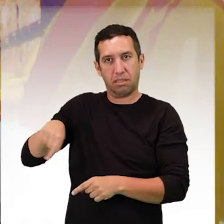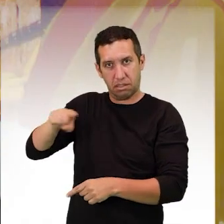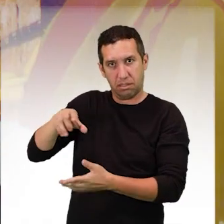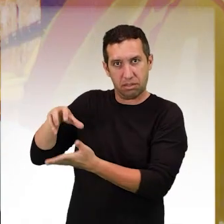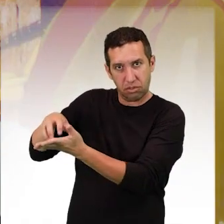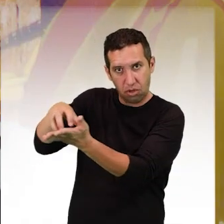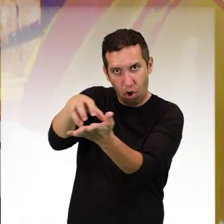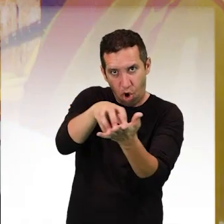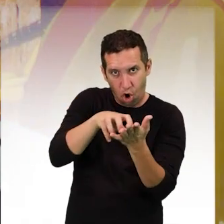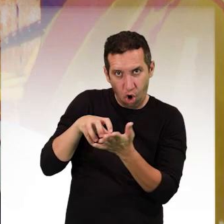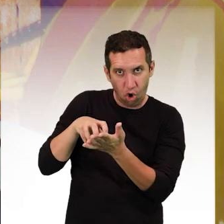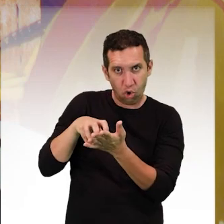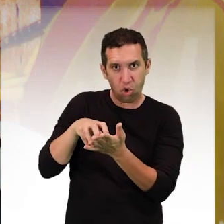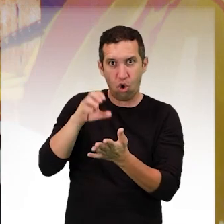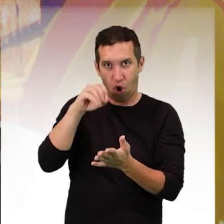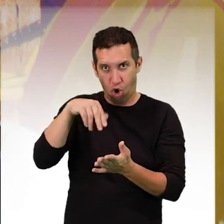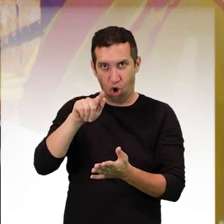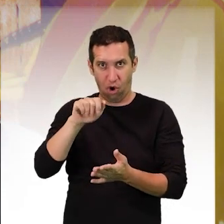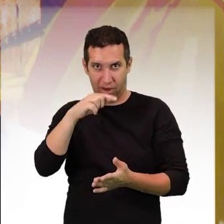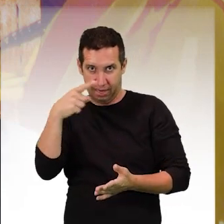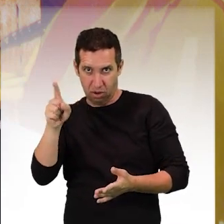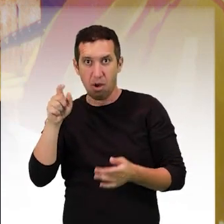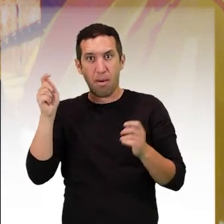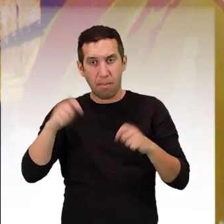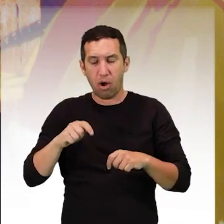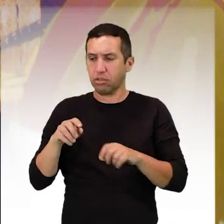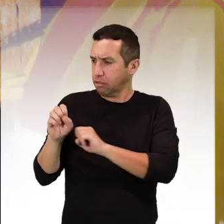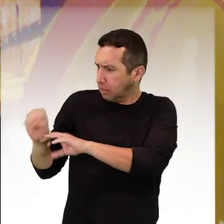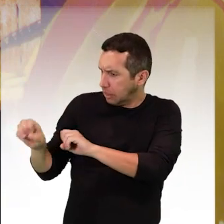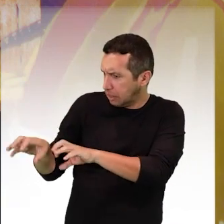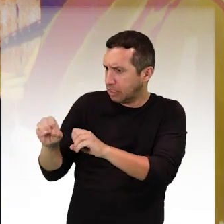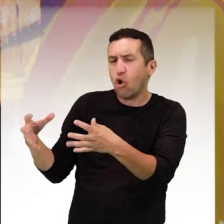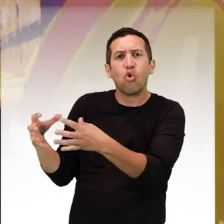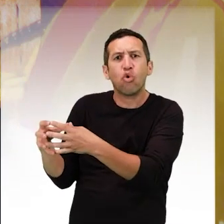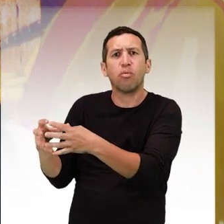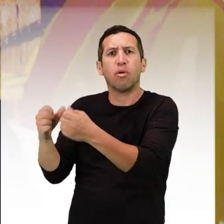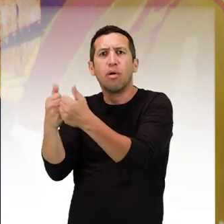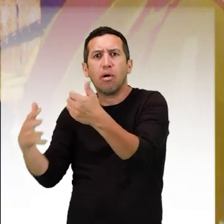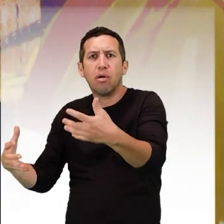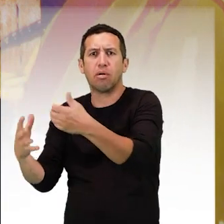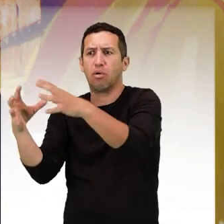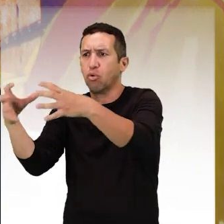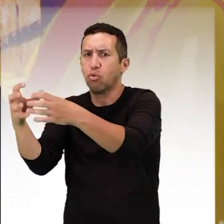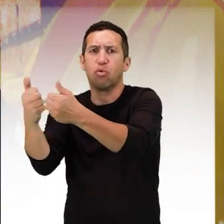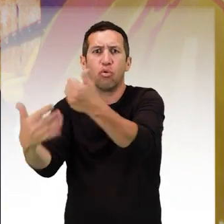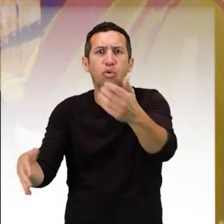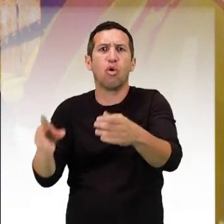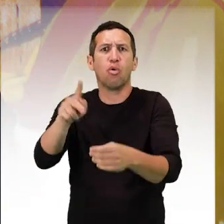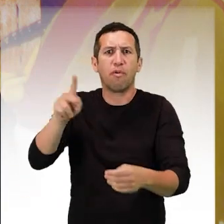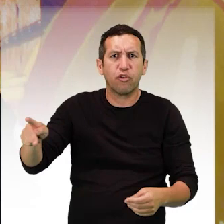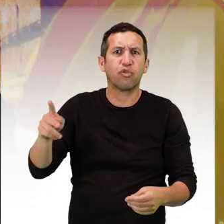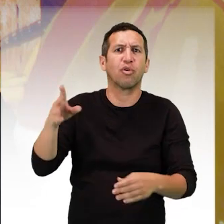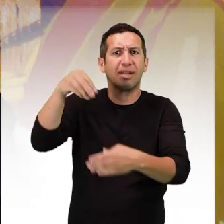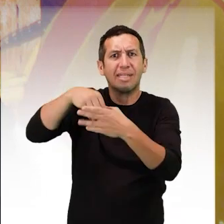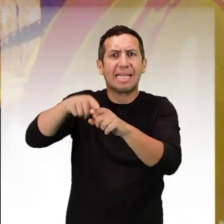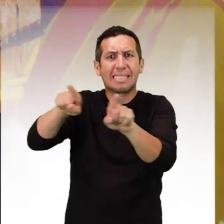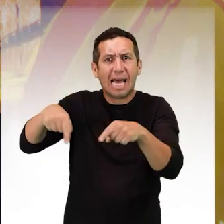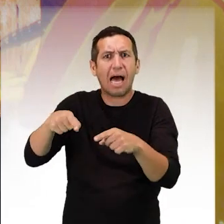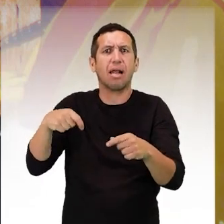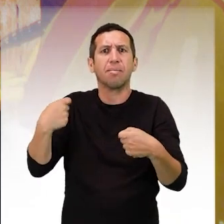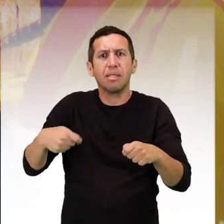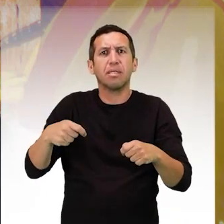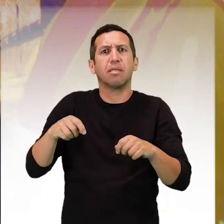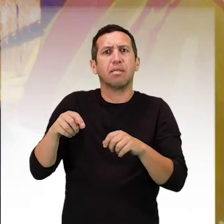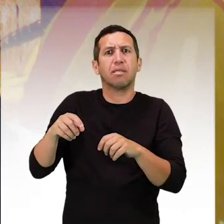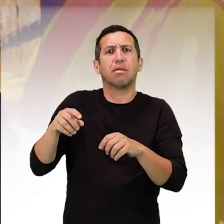sejam direcionadas e possam ser atendidas, né? E depois para que esses órgãos também localmente capacitem as suas redes de atendimento. Então,